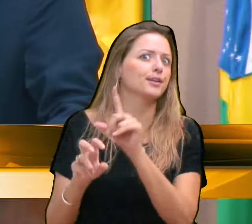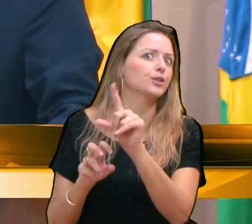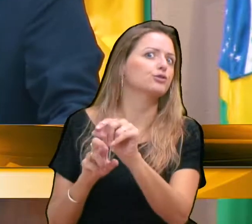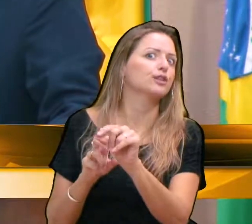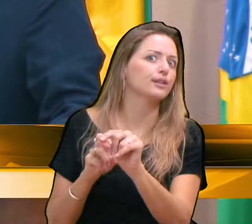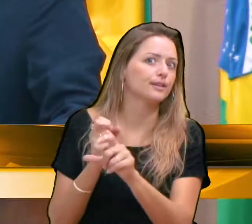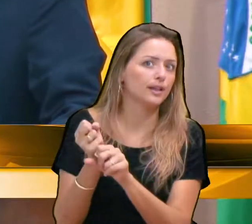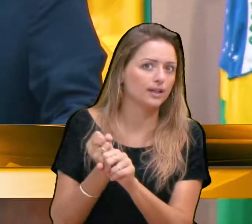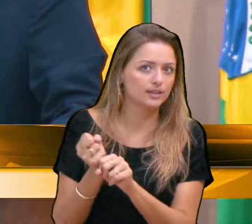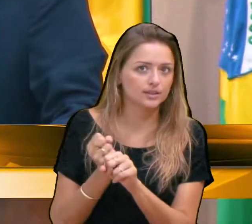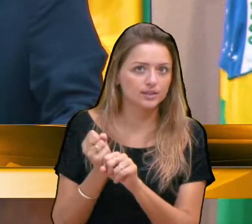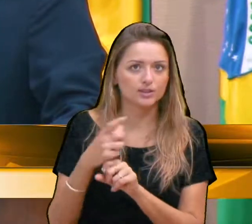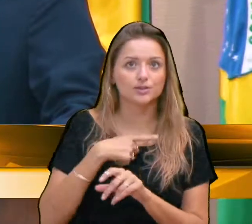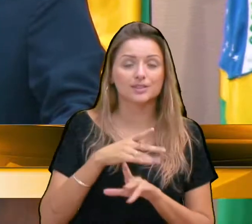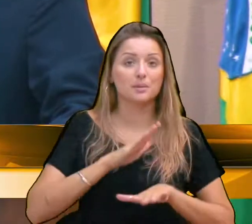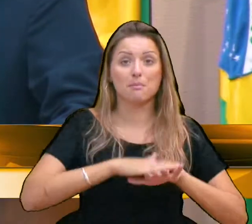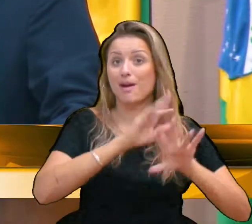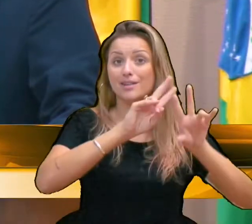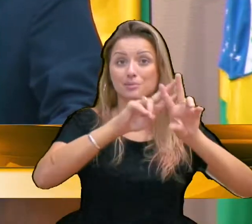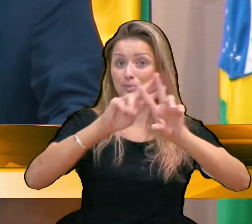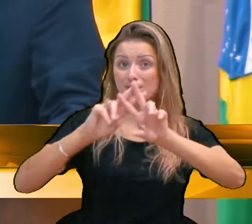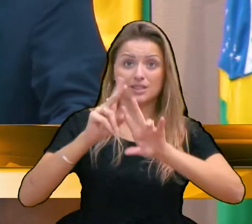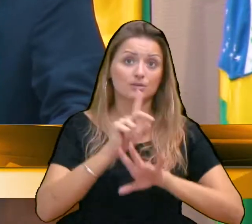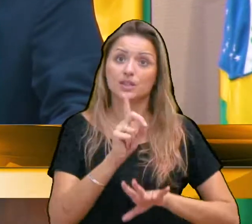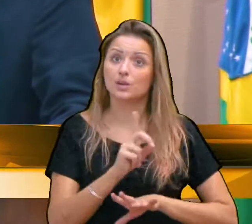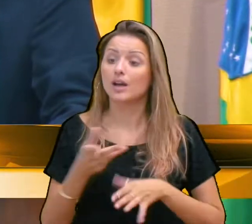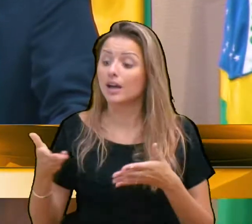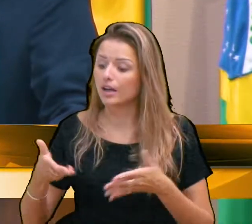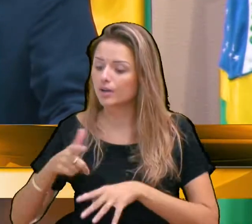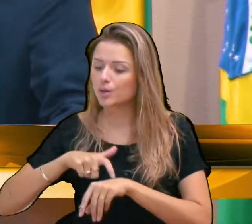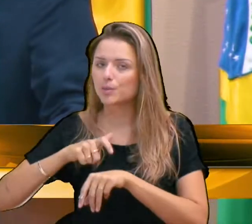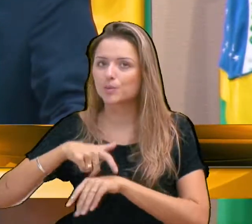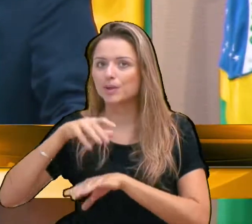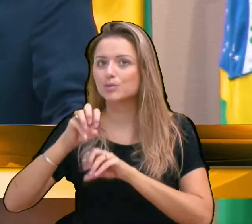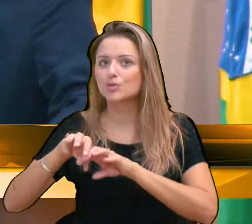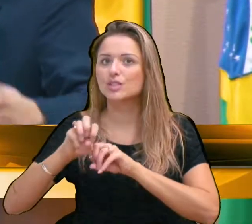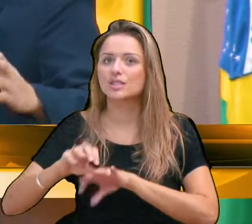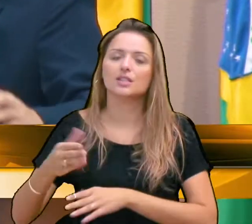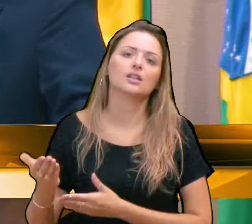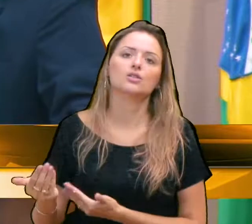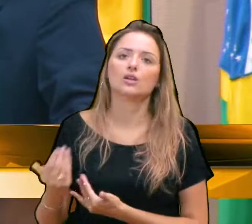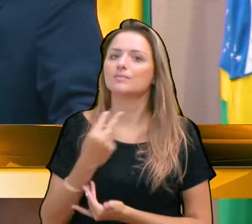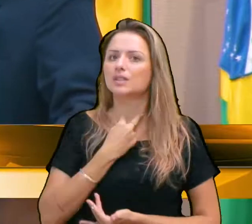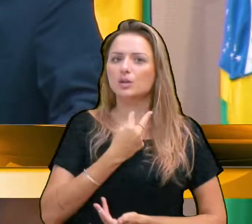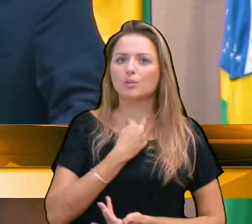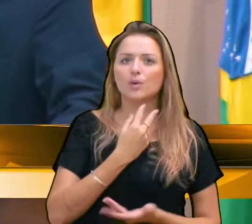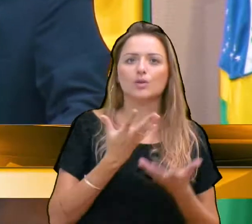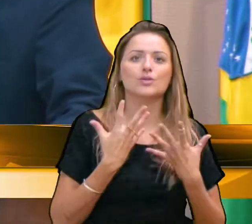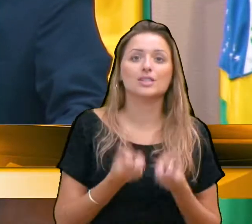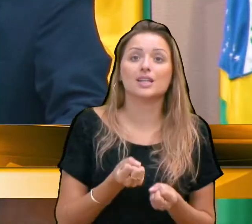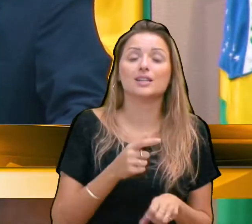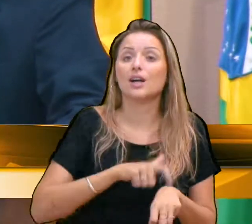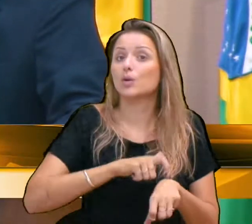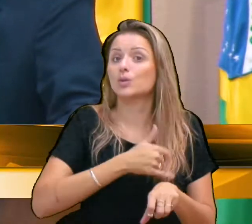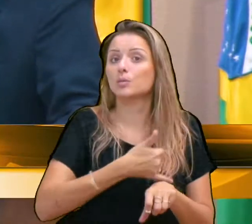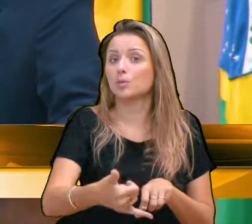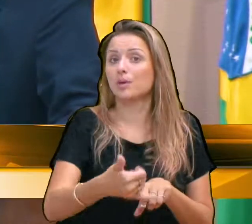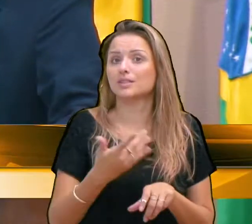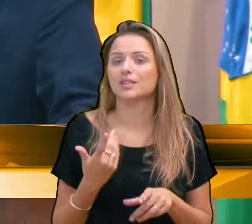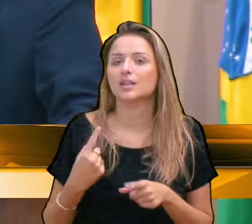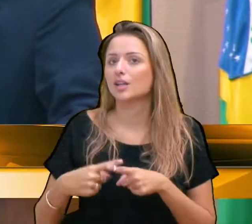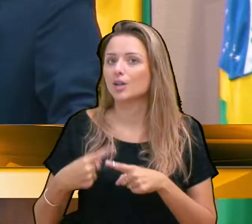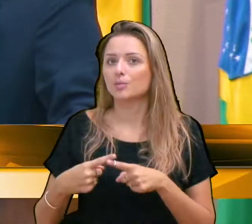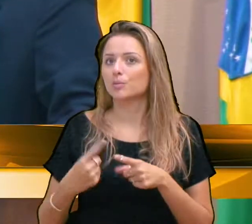aumentar o número de cadeias. Agora é a hora da gente trabalhar. Não podemos deixar o trem passar, porque a hora que ele passar, ele